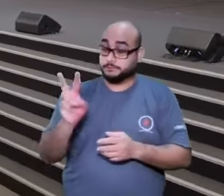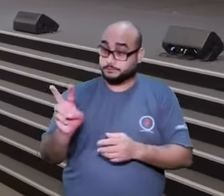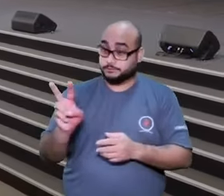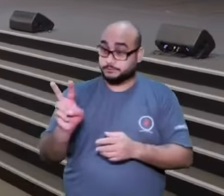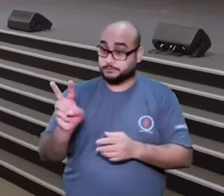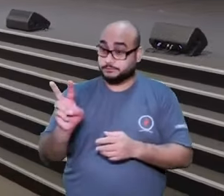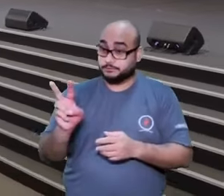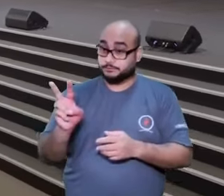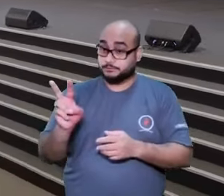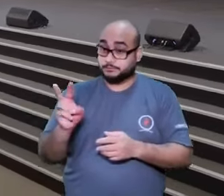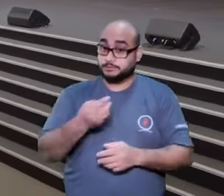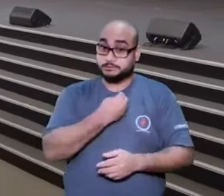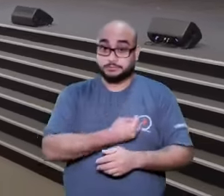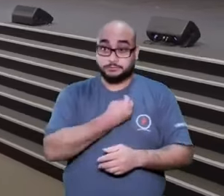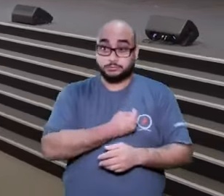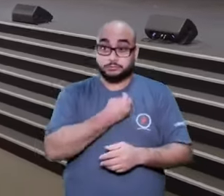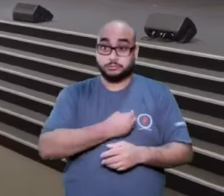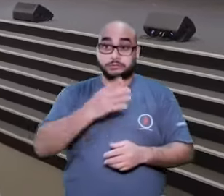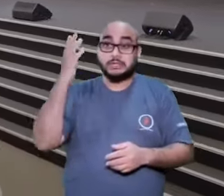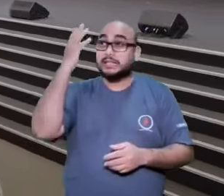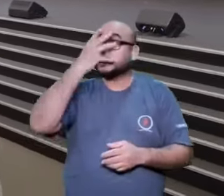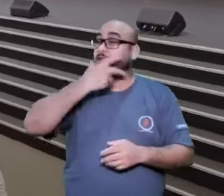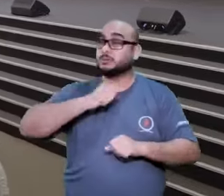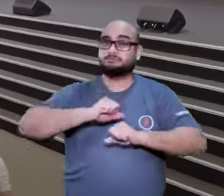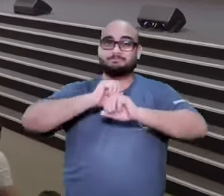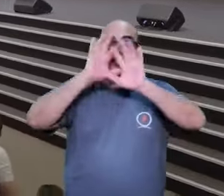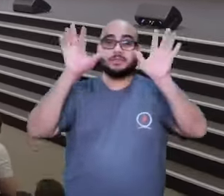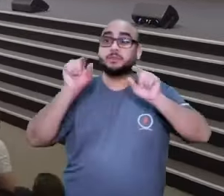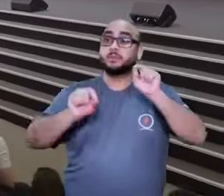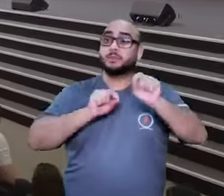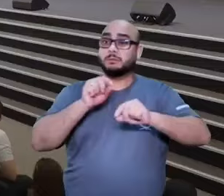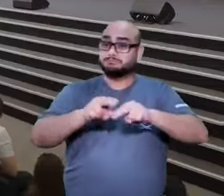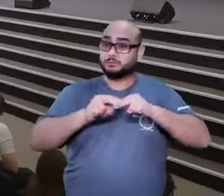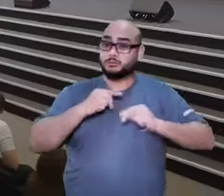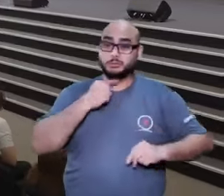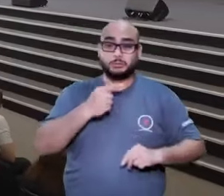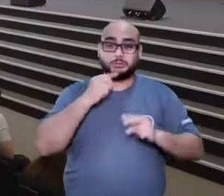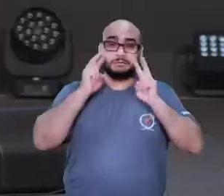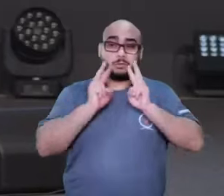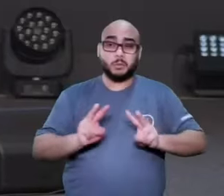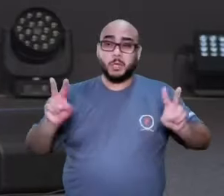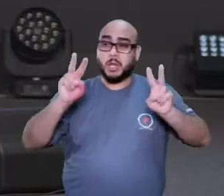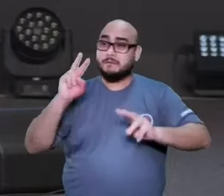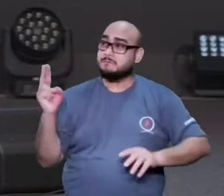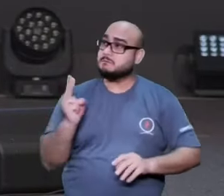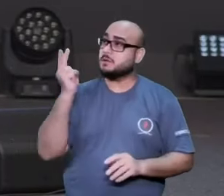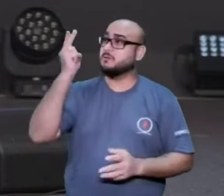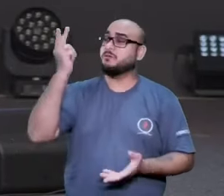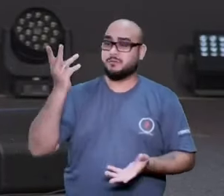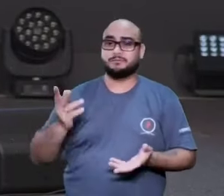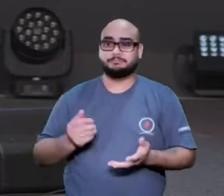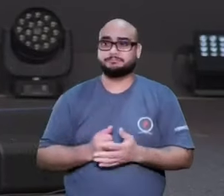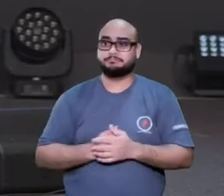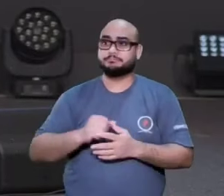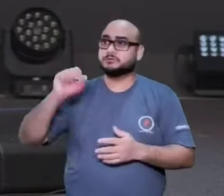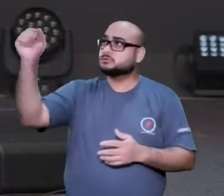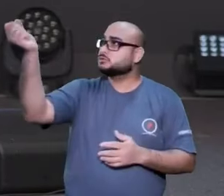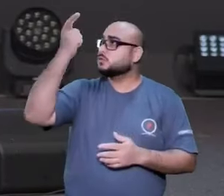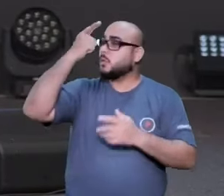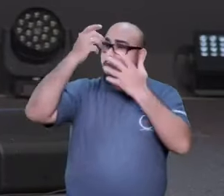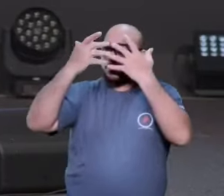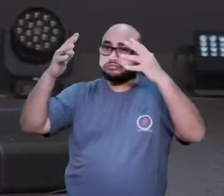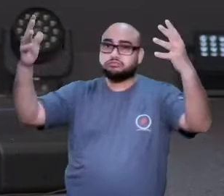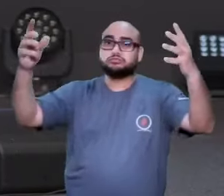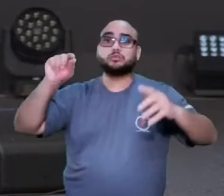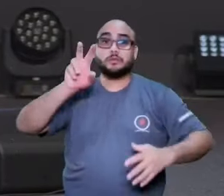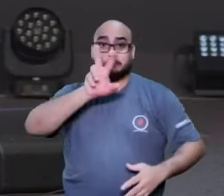brilho das estrelas por isso que elas não conseguem valorizar os raios solares is